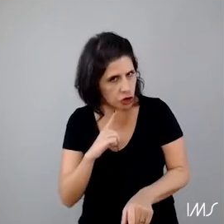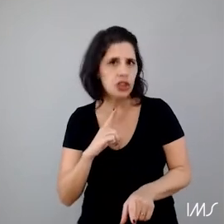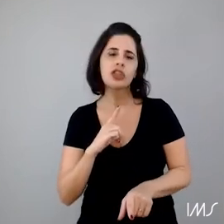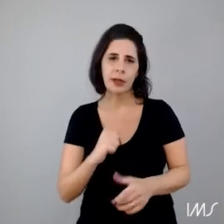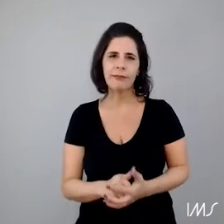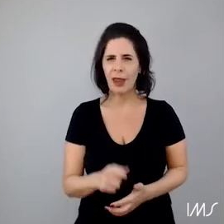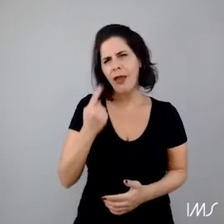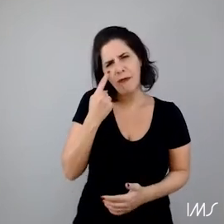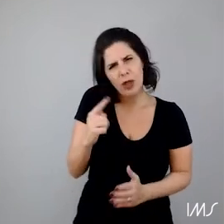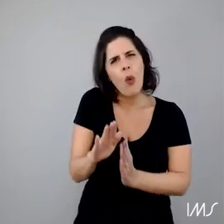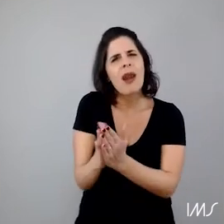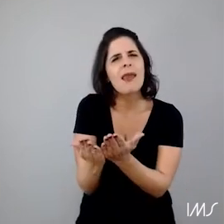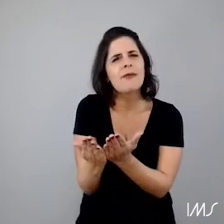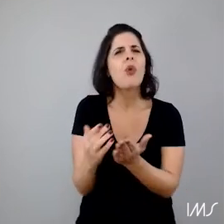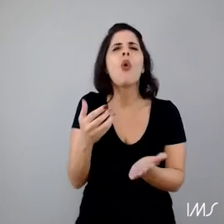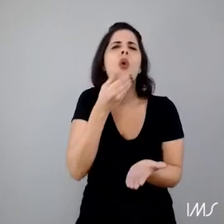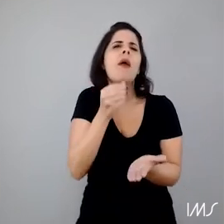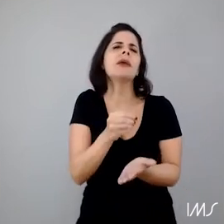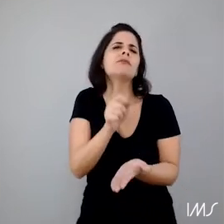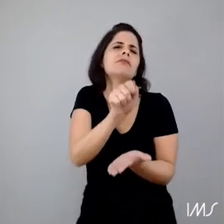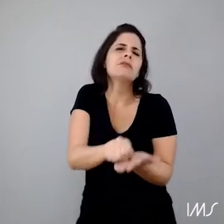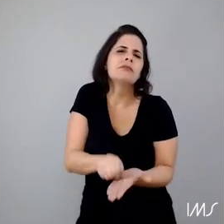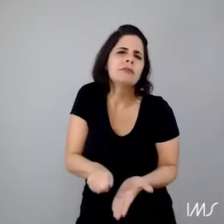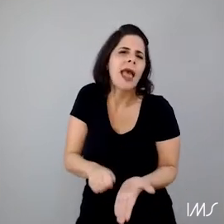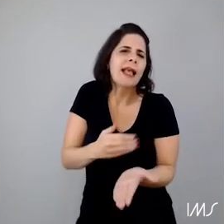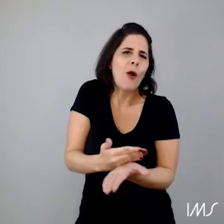função da crítica. E...